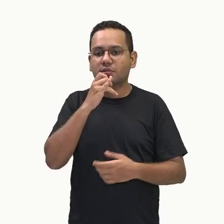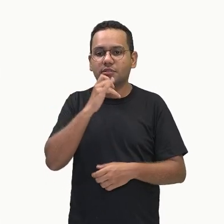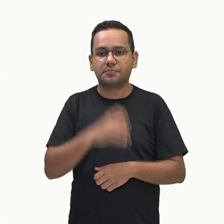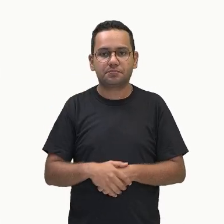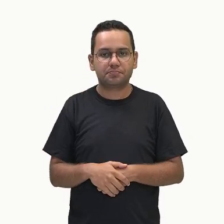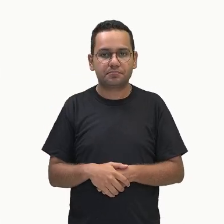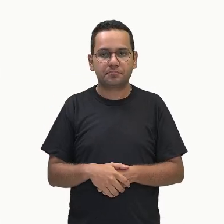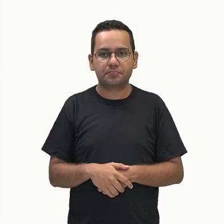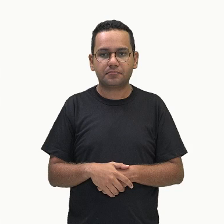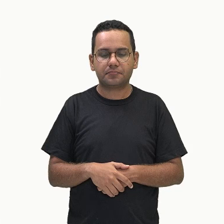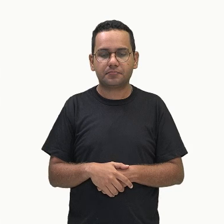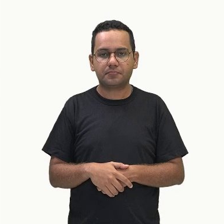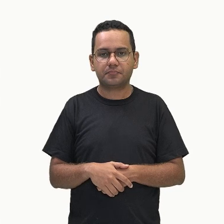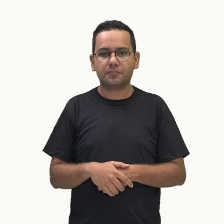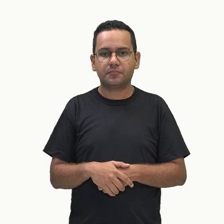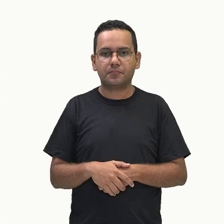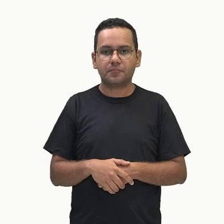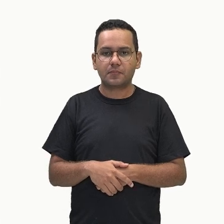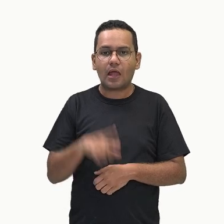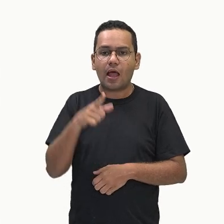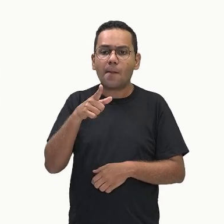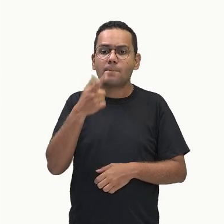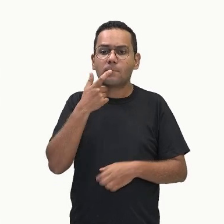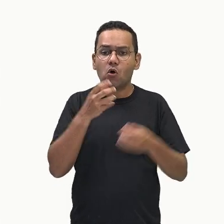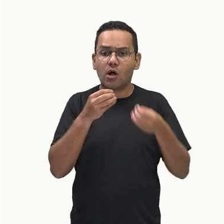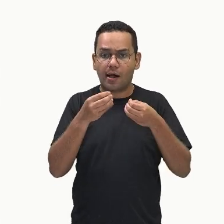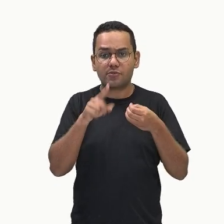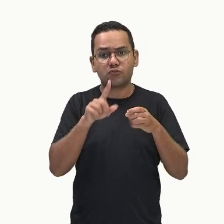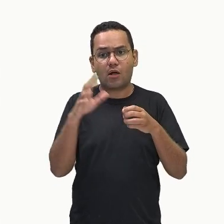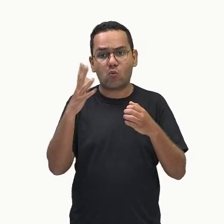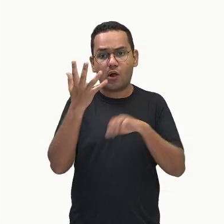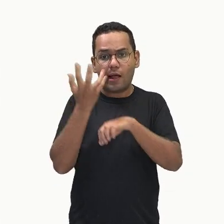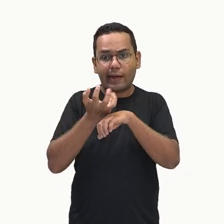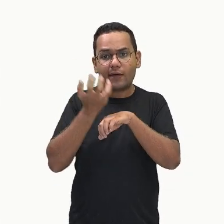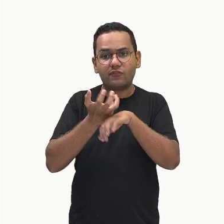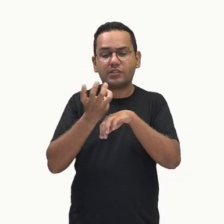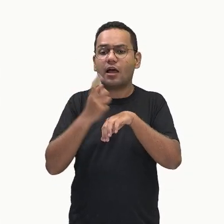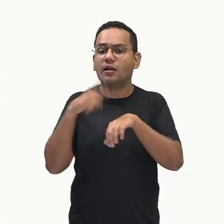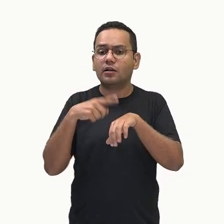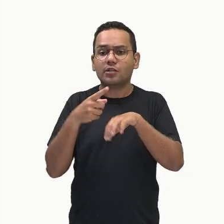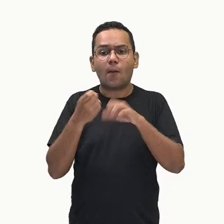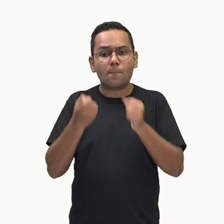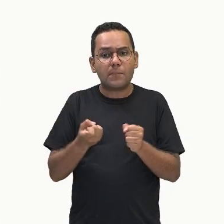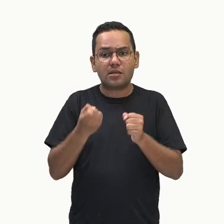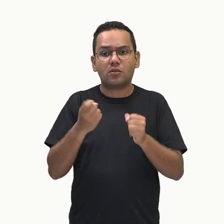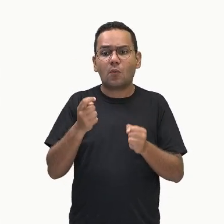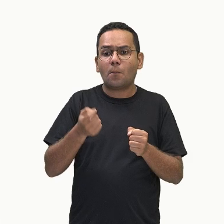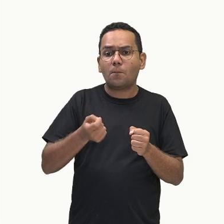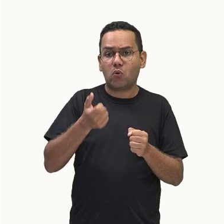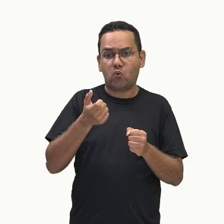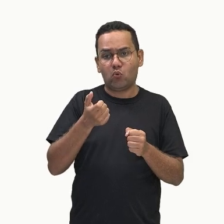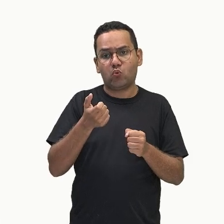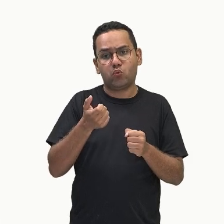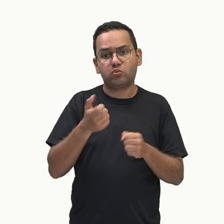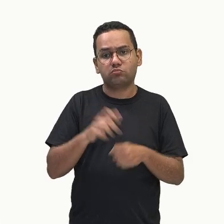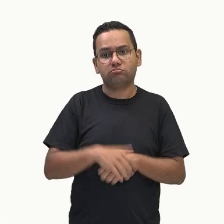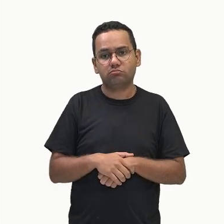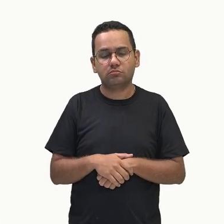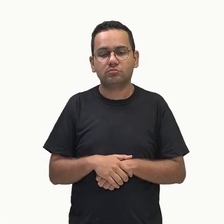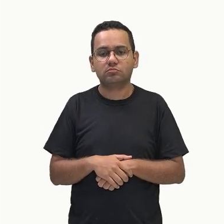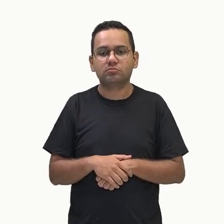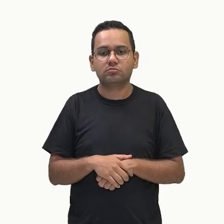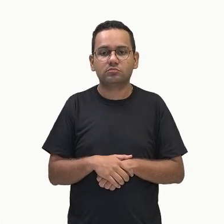um peso menor, porque ela vai exercer um peso menor sobre a balança, como indicado aí pelos ponteiros. E qual